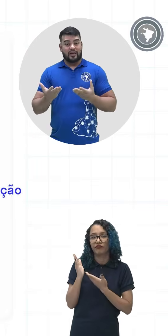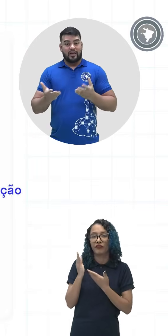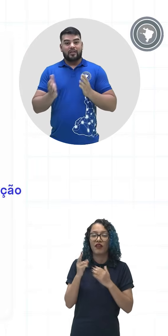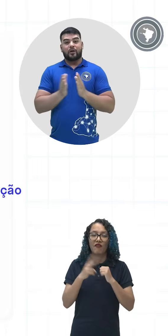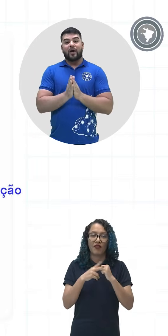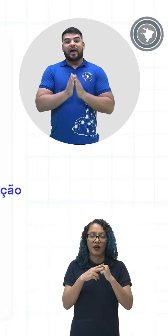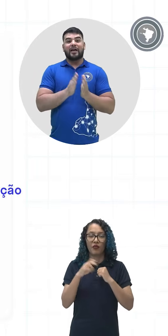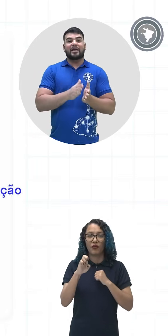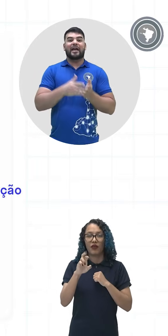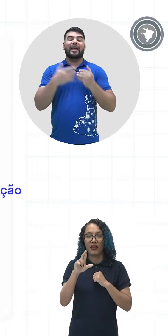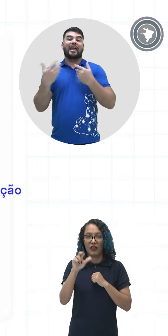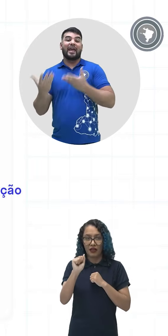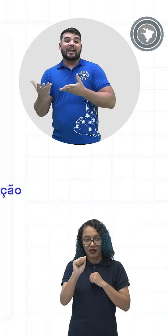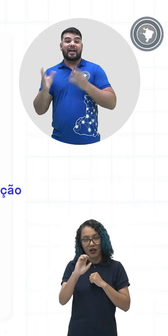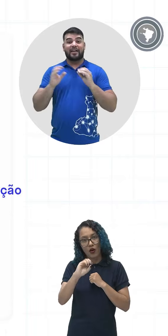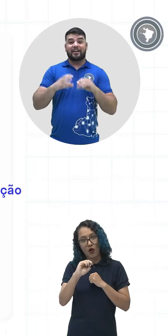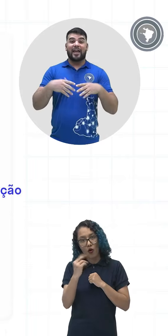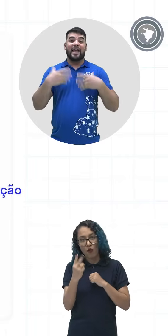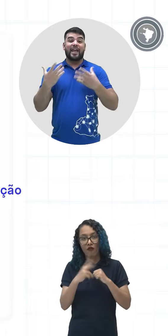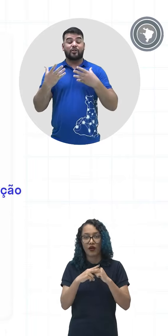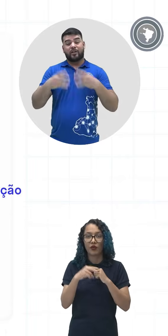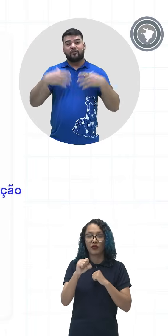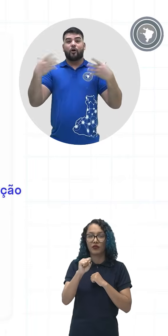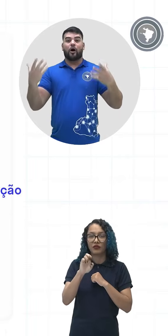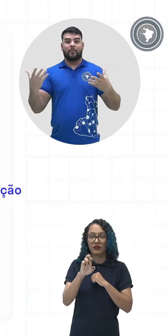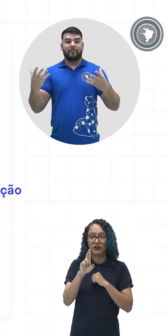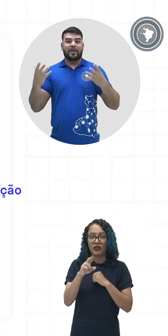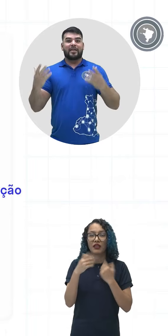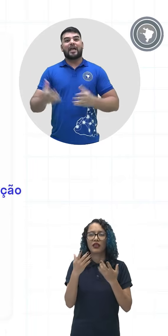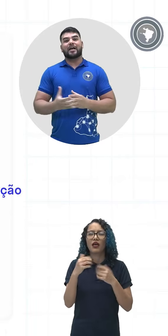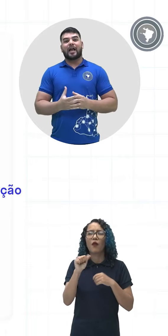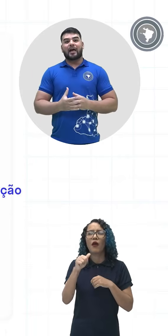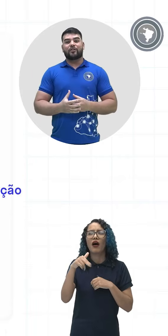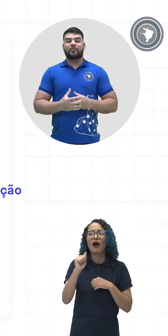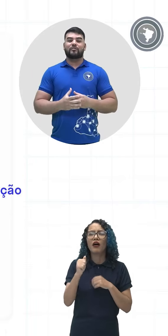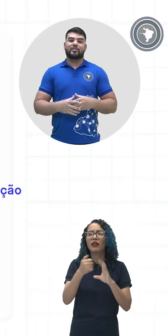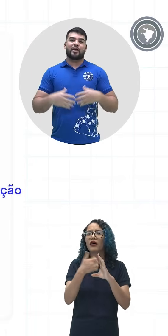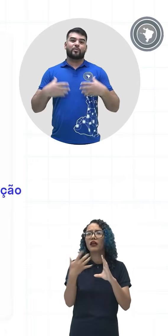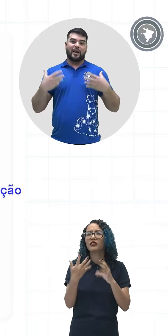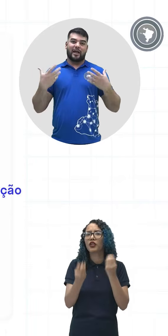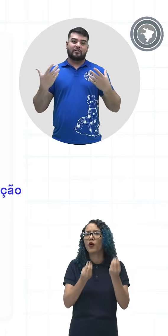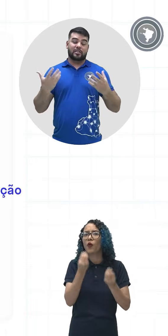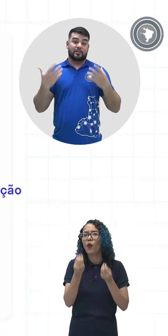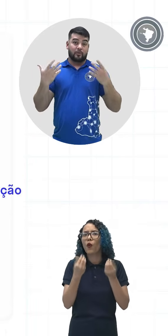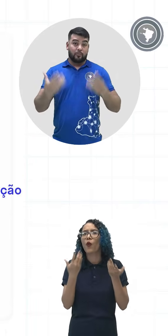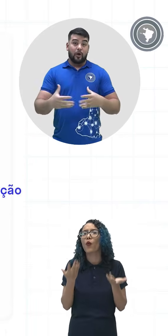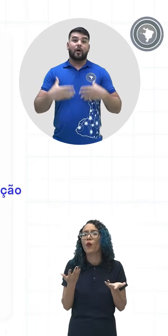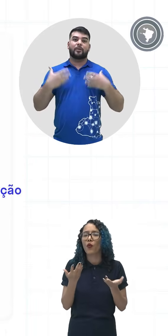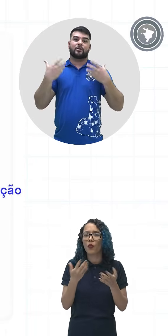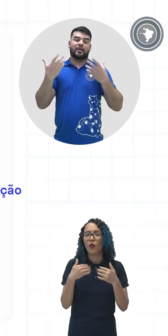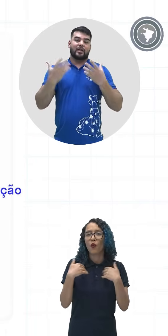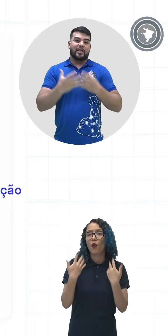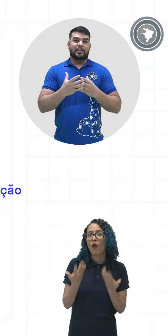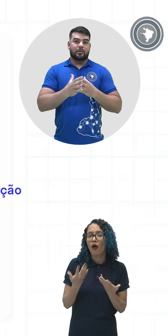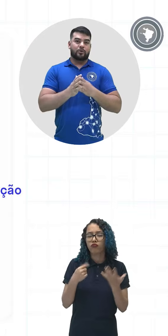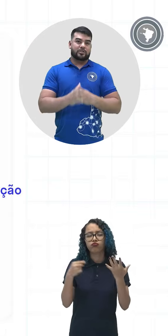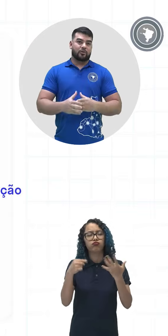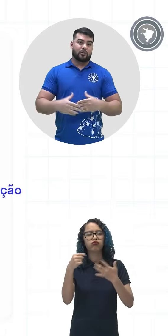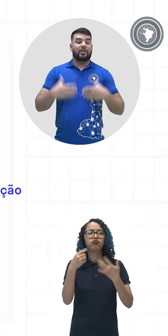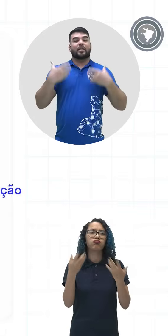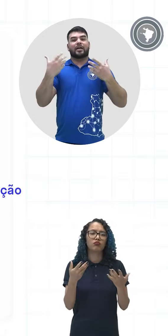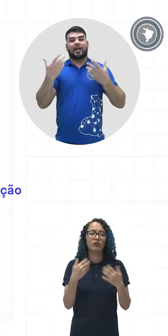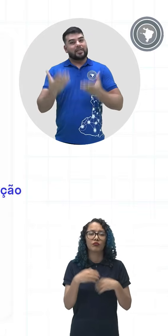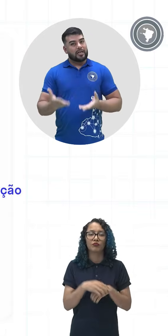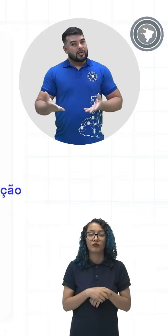verbo ser. Então, a Ana era, a Ana é, de que forma? E aí, claro, nós vamos ter as palavras que são próprias da